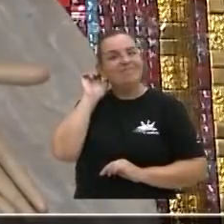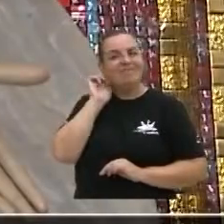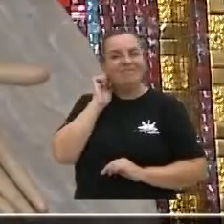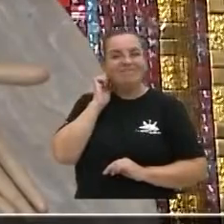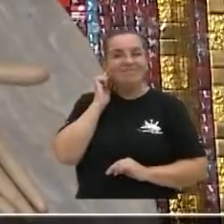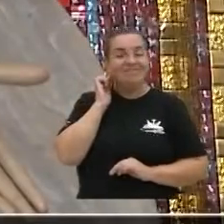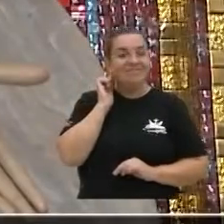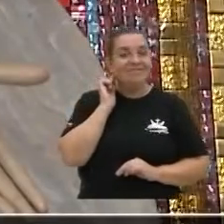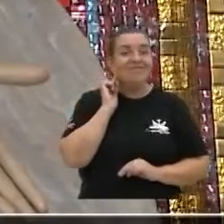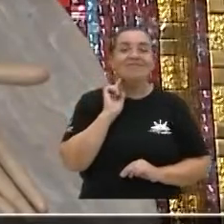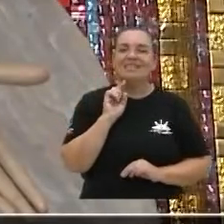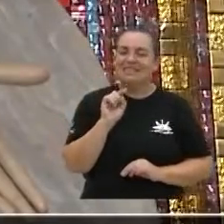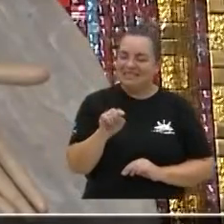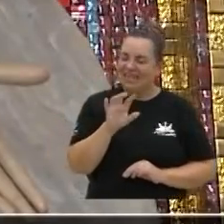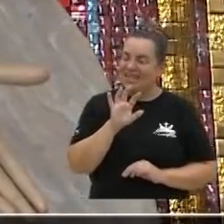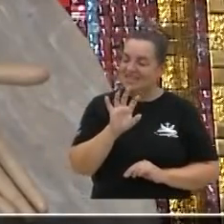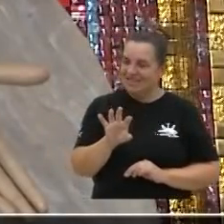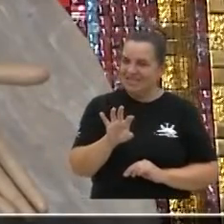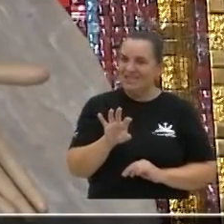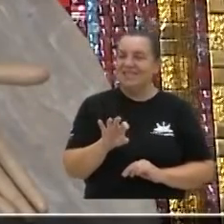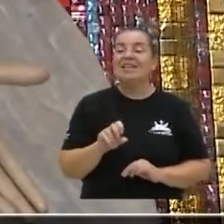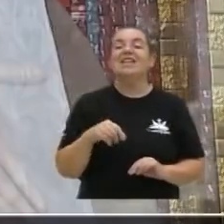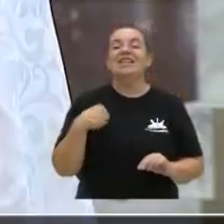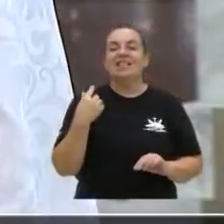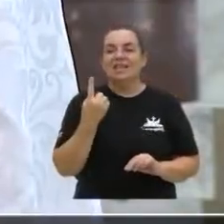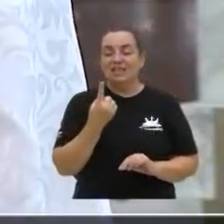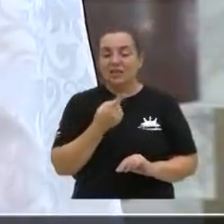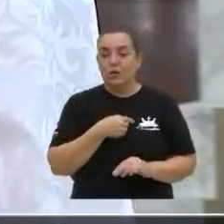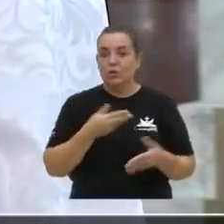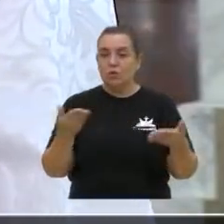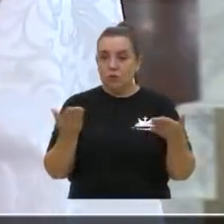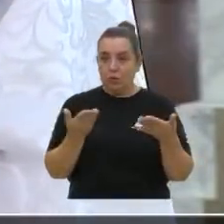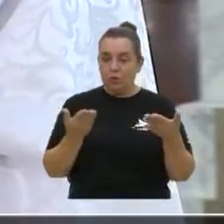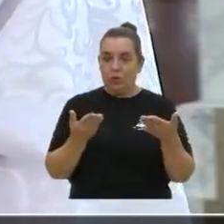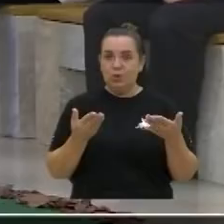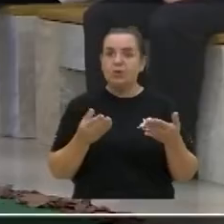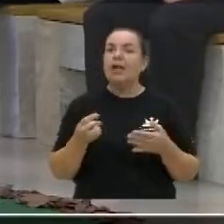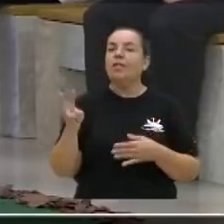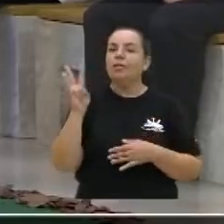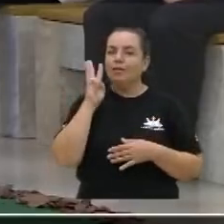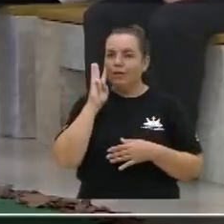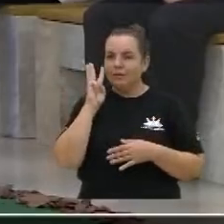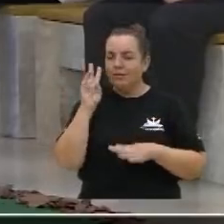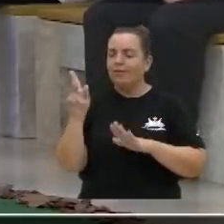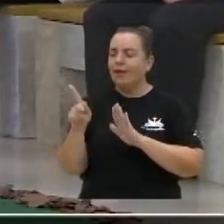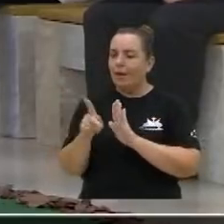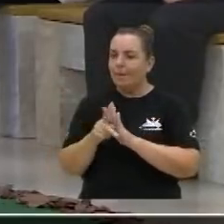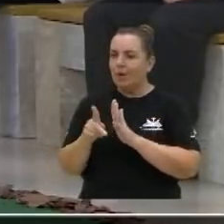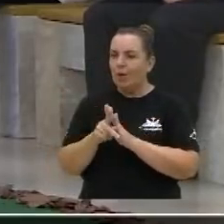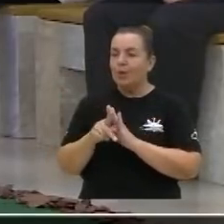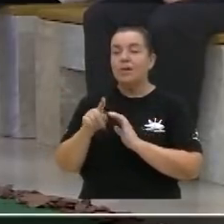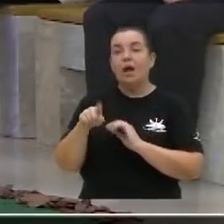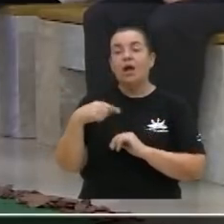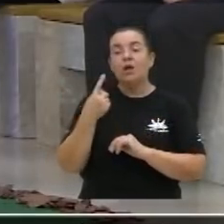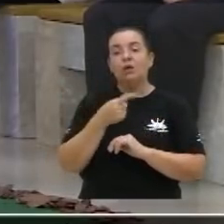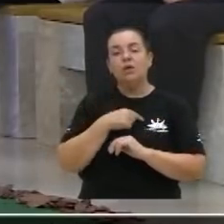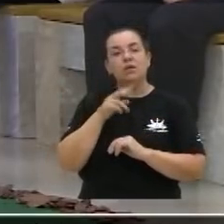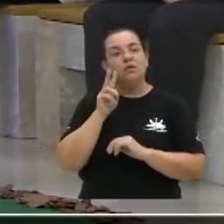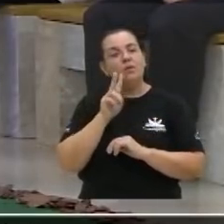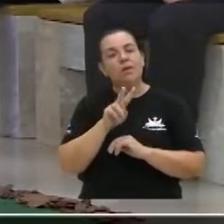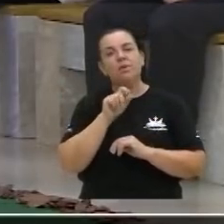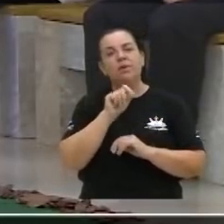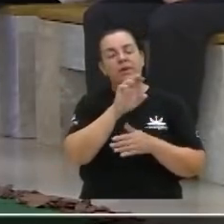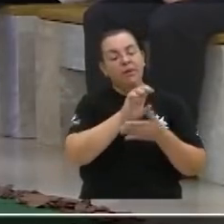E é nesse contexto que hoje, terça-feira, nós nos debruçamos